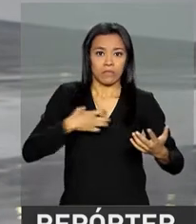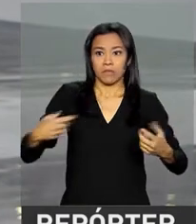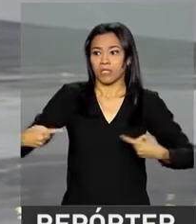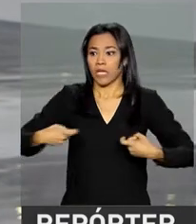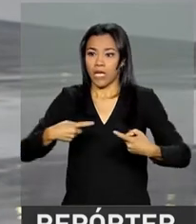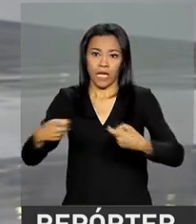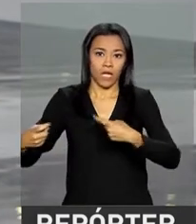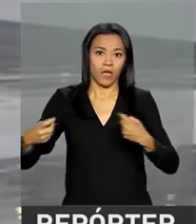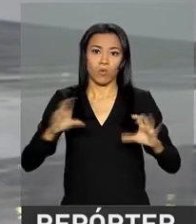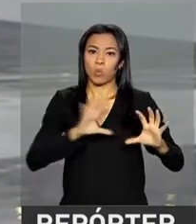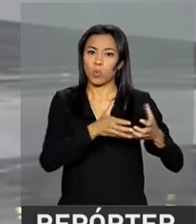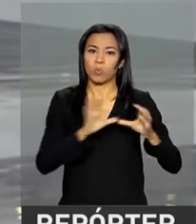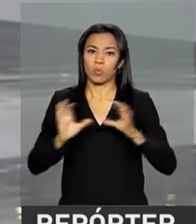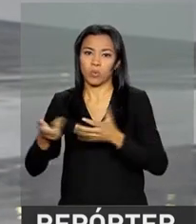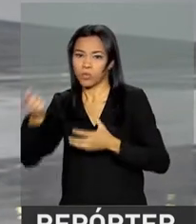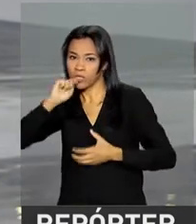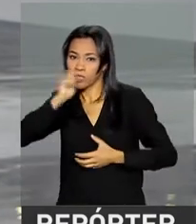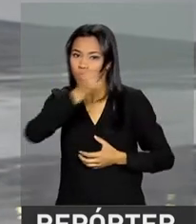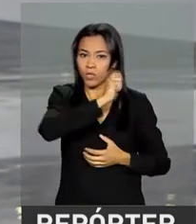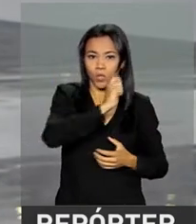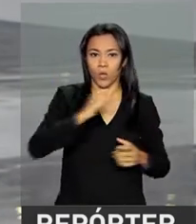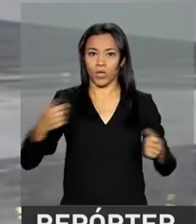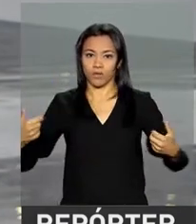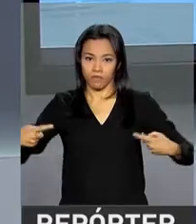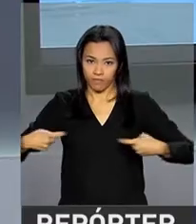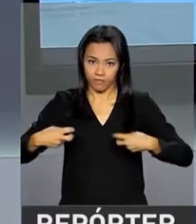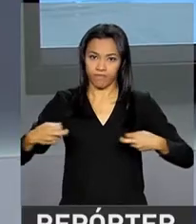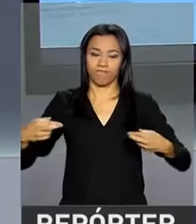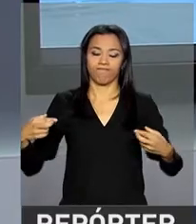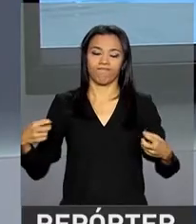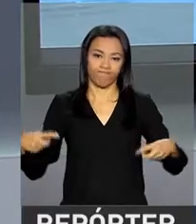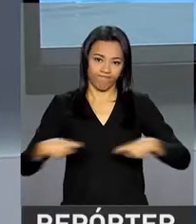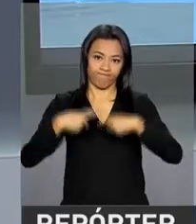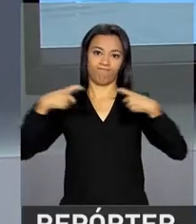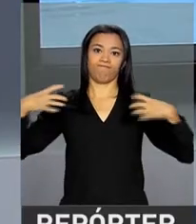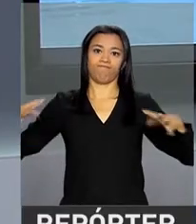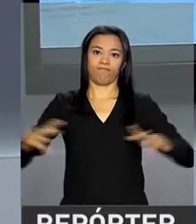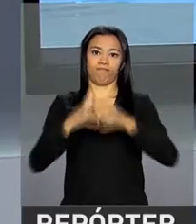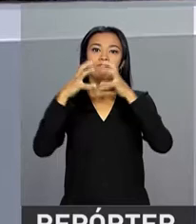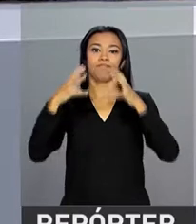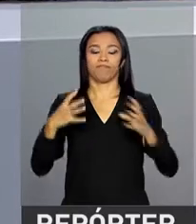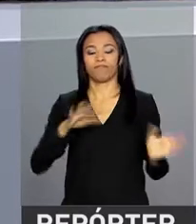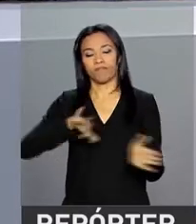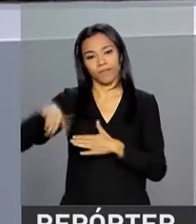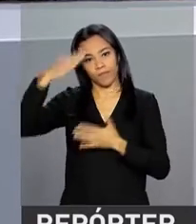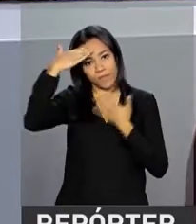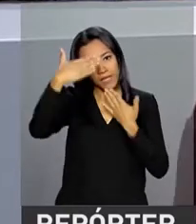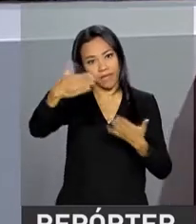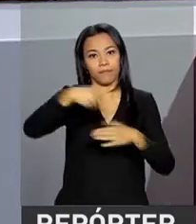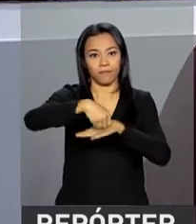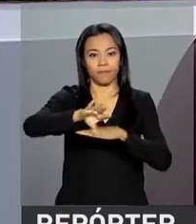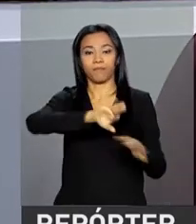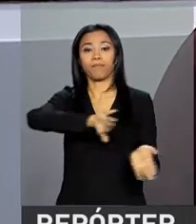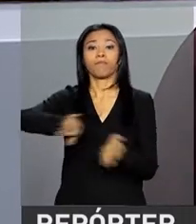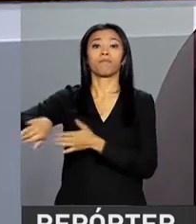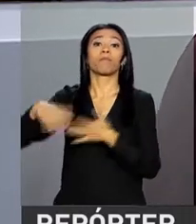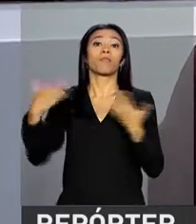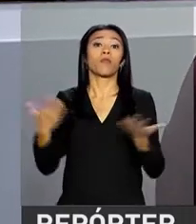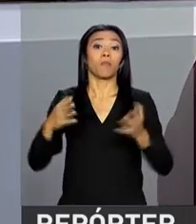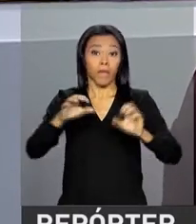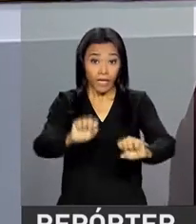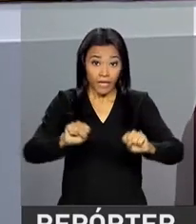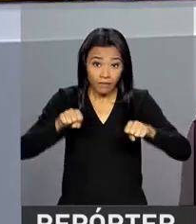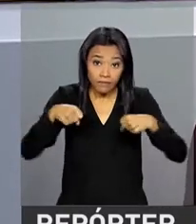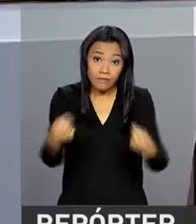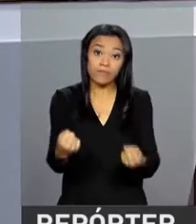traficantes eu volto com você aí no estúdio carla está certo nem muito obrigada pelas suas informações e para revitalizar a cidade o estado